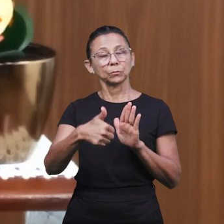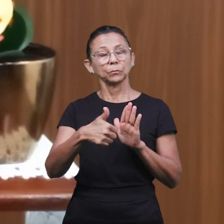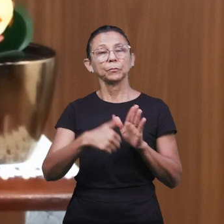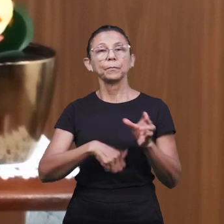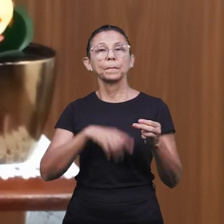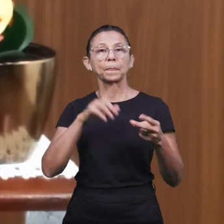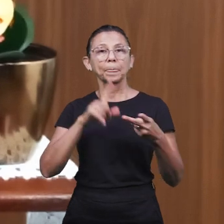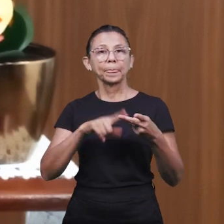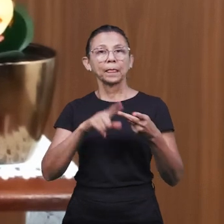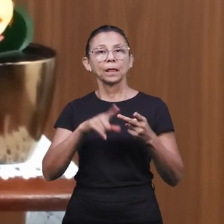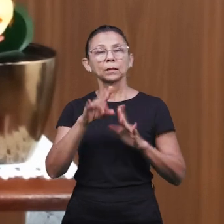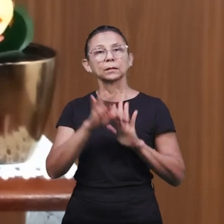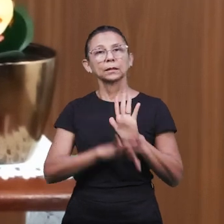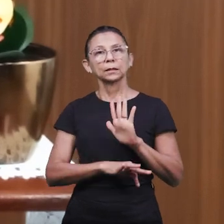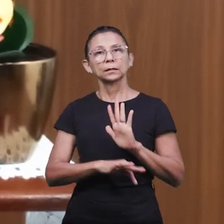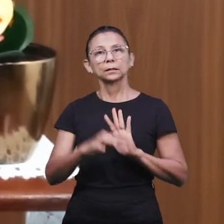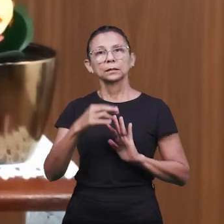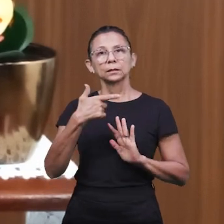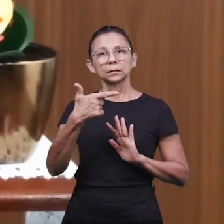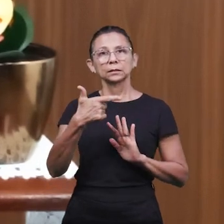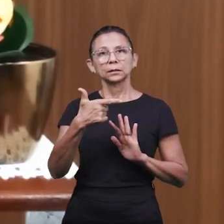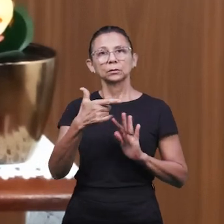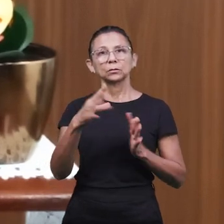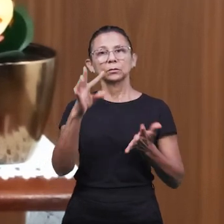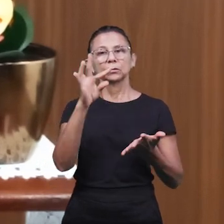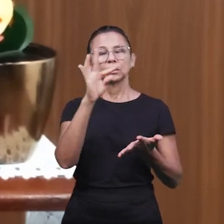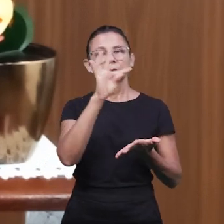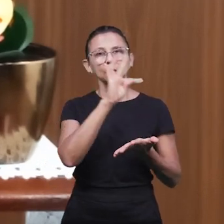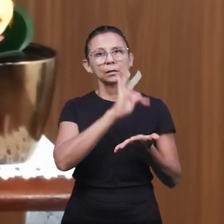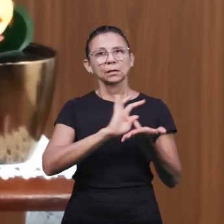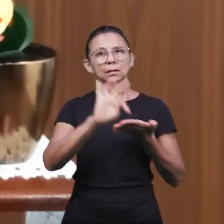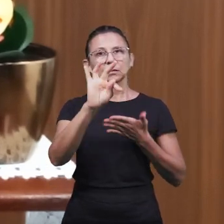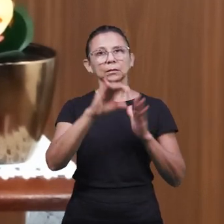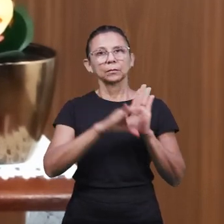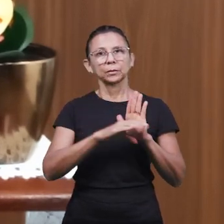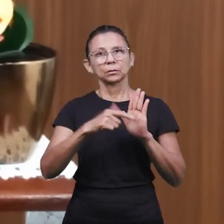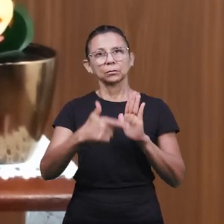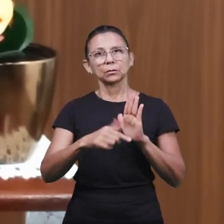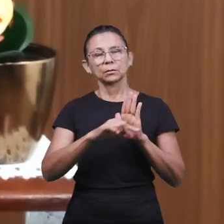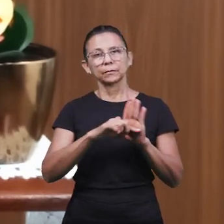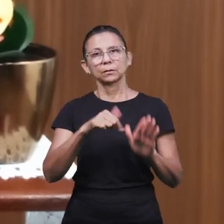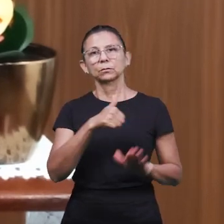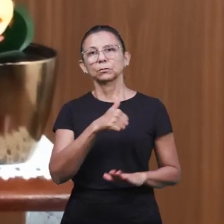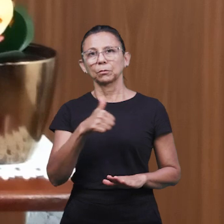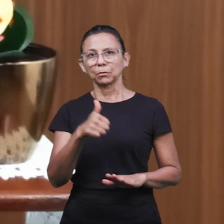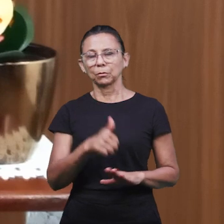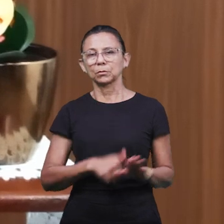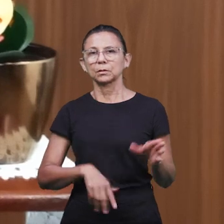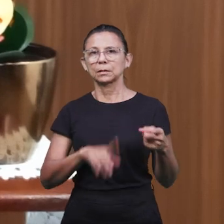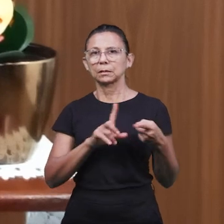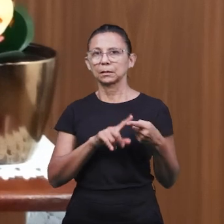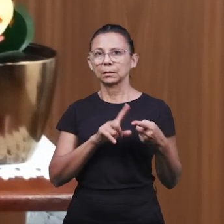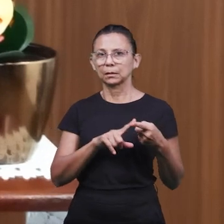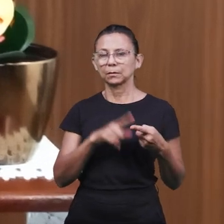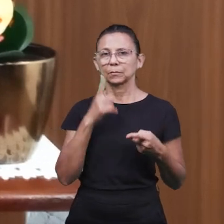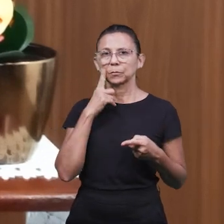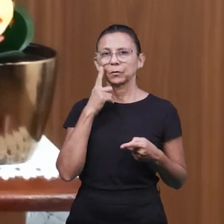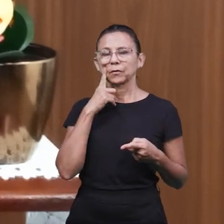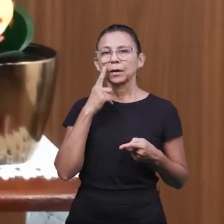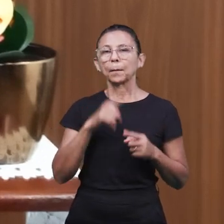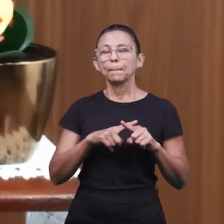1, e o segundo texto está em 2 Tessalonicenses, capítulo 2, verso 11. O primeiro texto diz